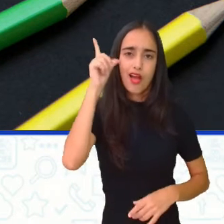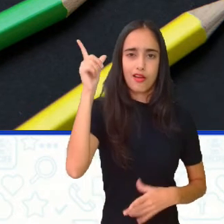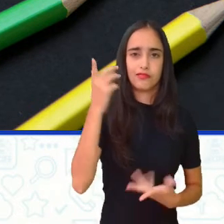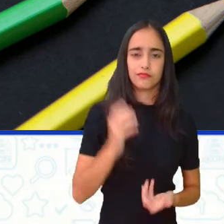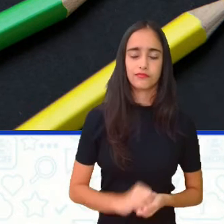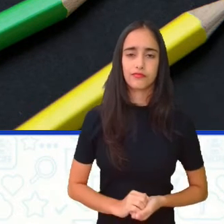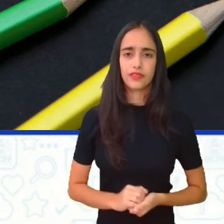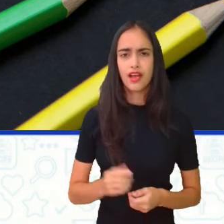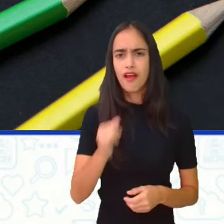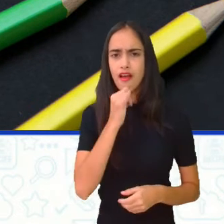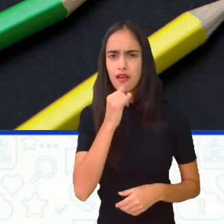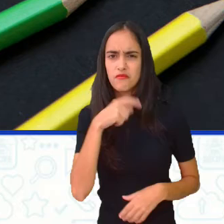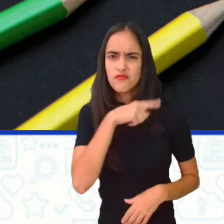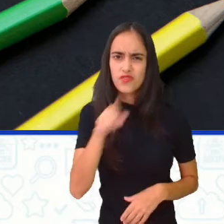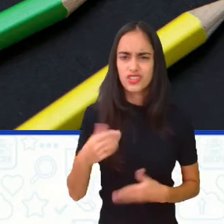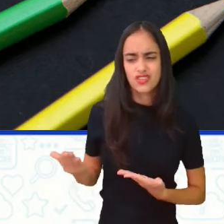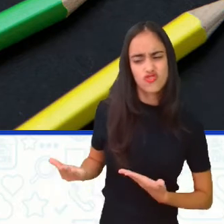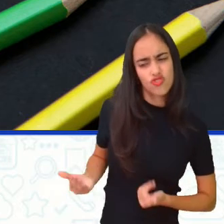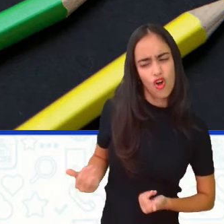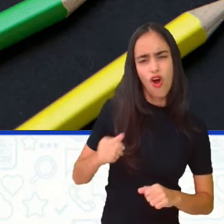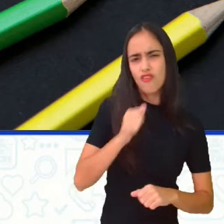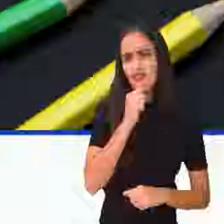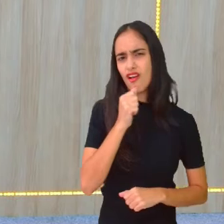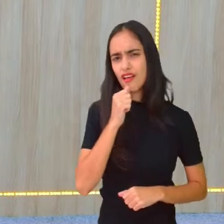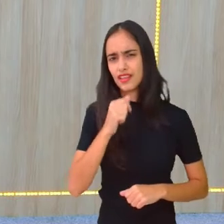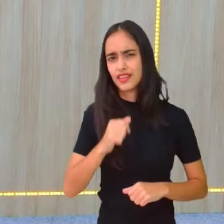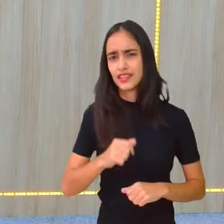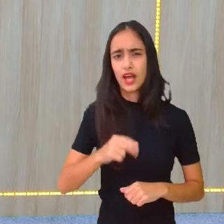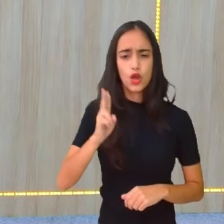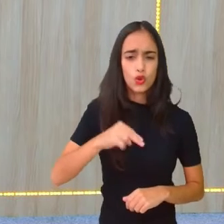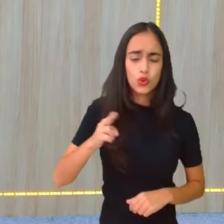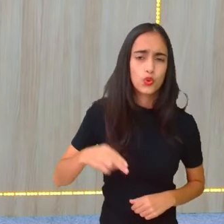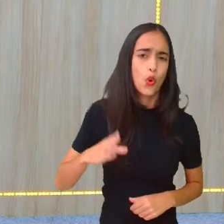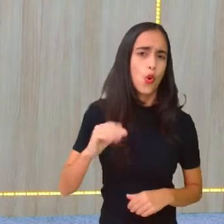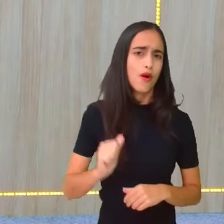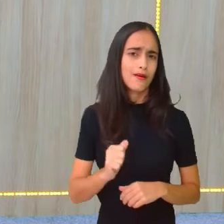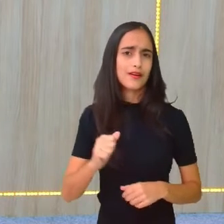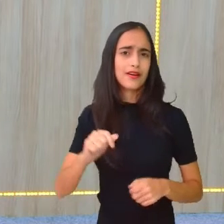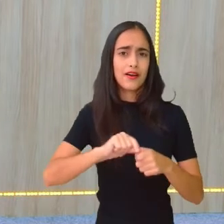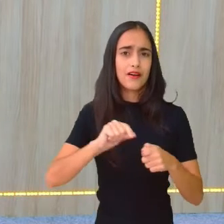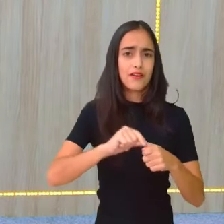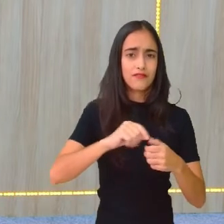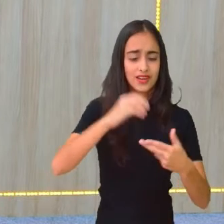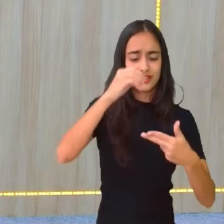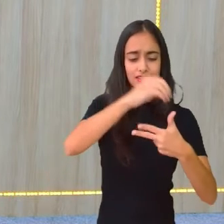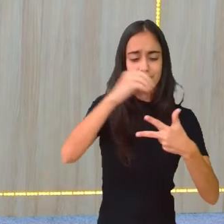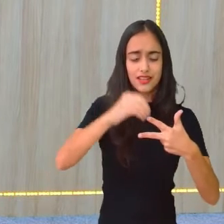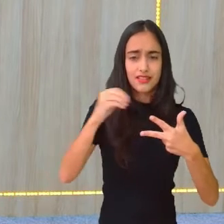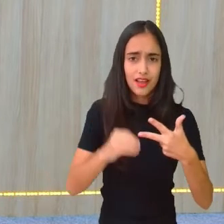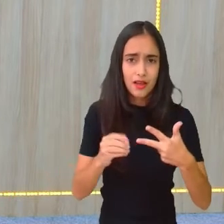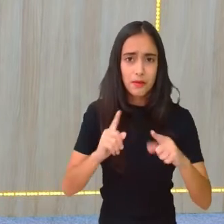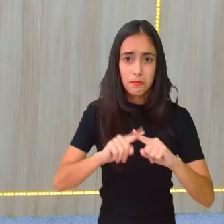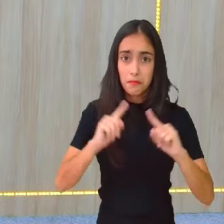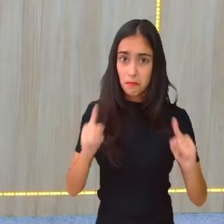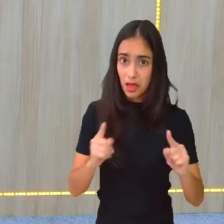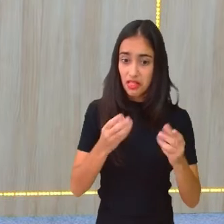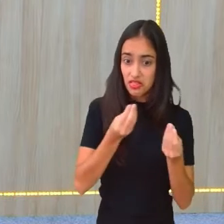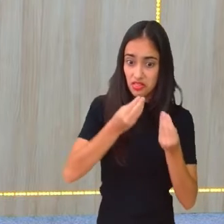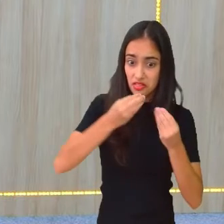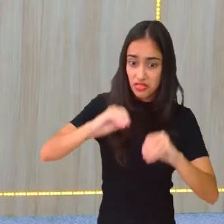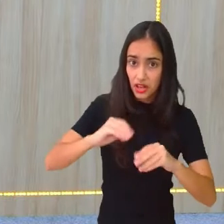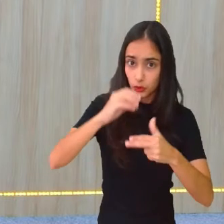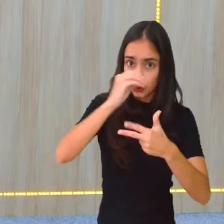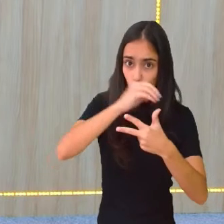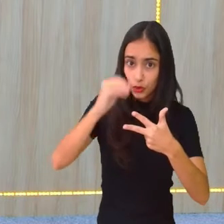por exemplo. Mas lá no Enem tem uma partezinha específica chamada redação, que é babado. Todo ano